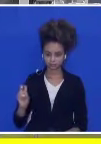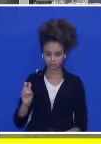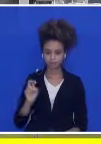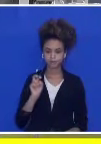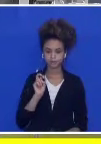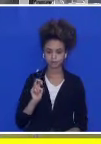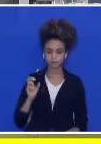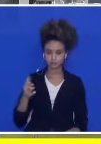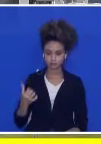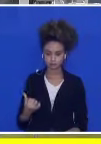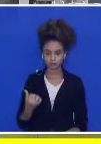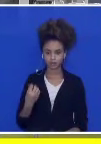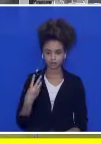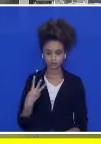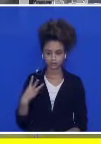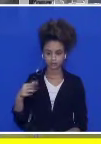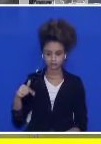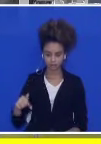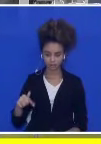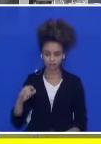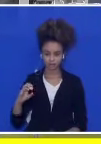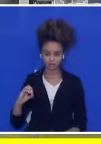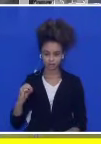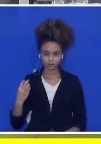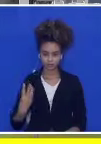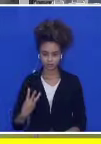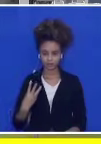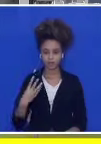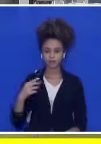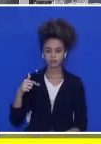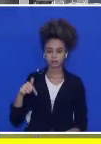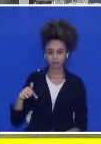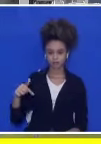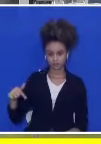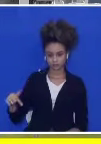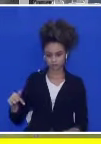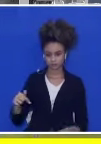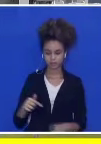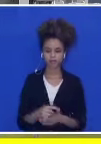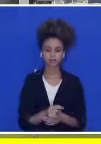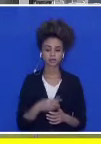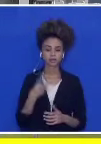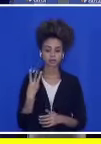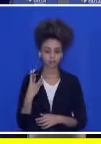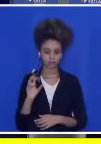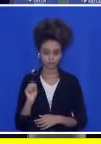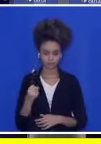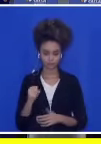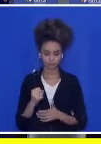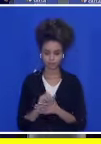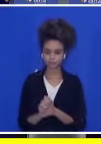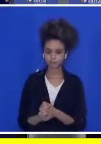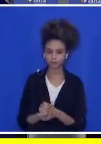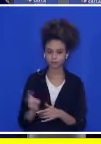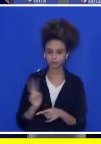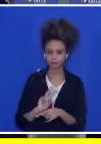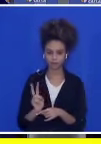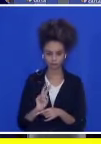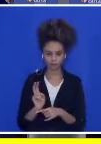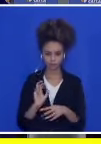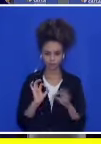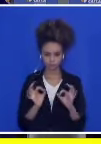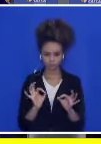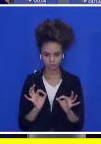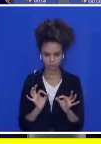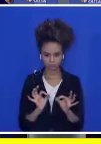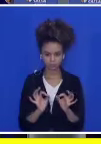55, 56, 37, 03, 77 e 38. As auditoras